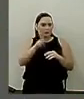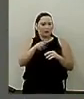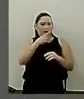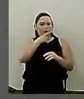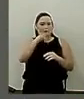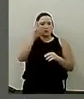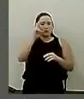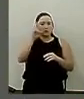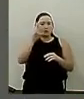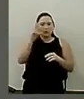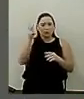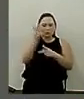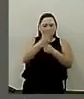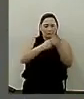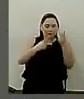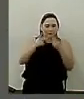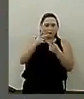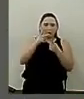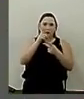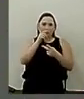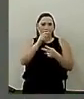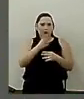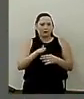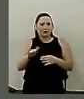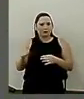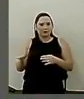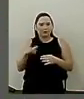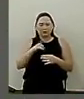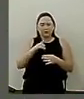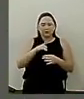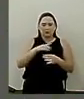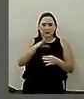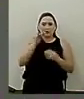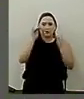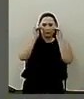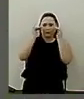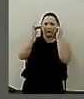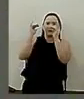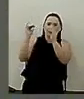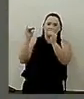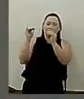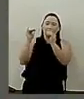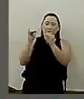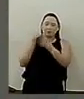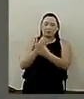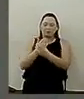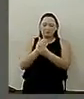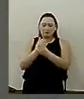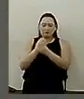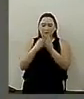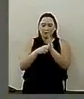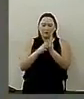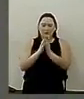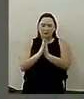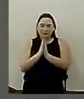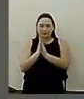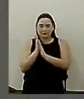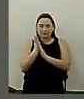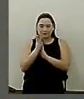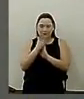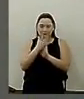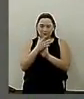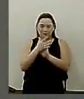que até os ventos e as ondas repreendem e lhe obedecem? Vamos orar.